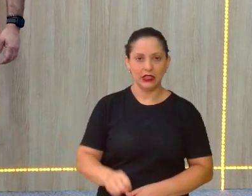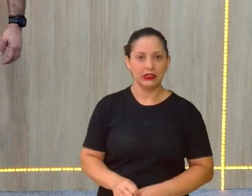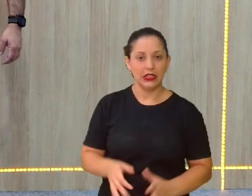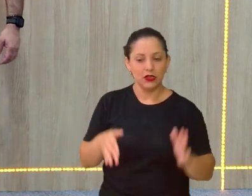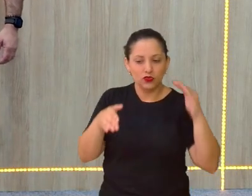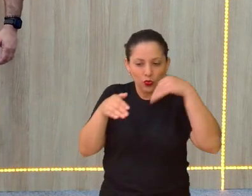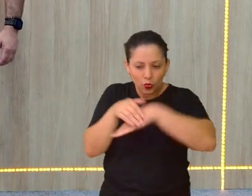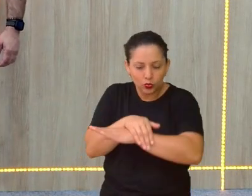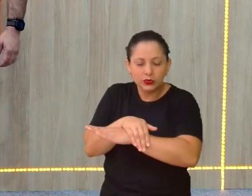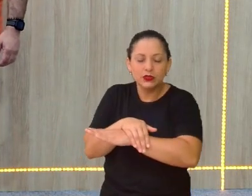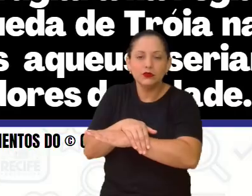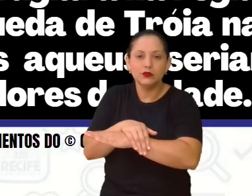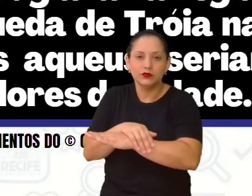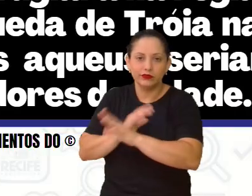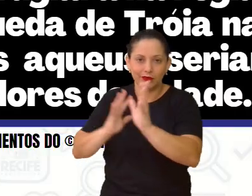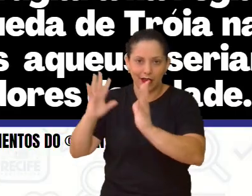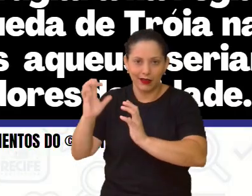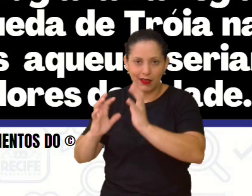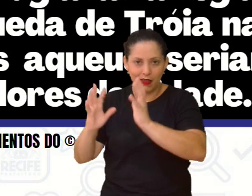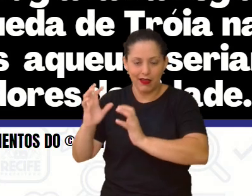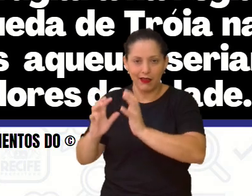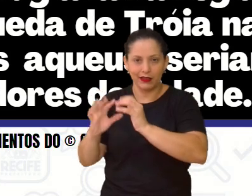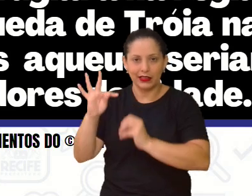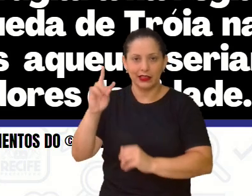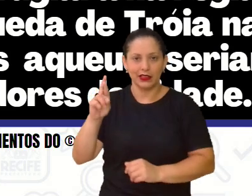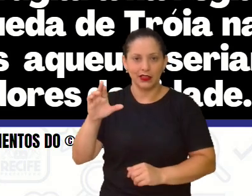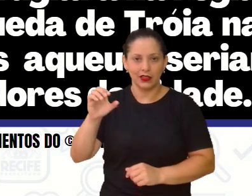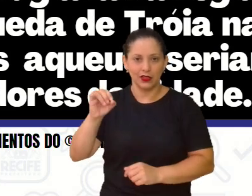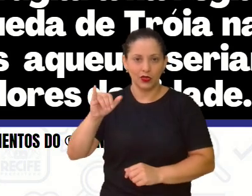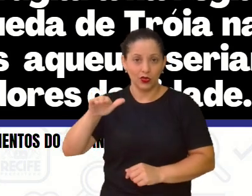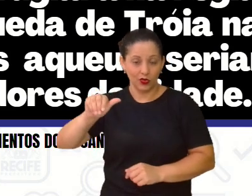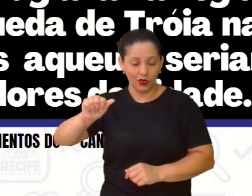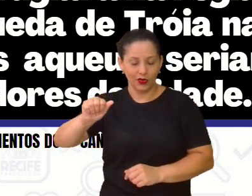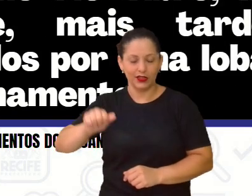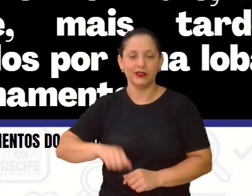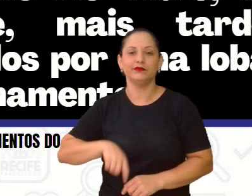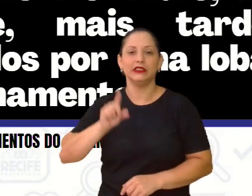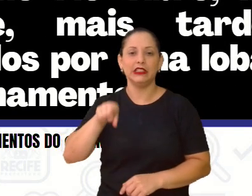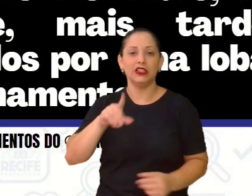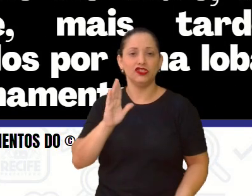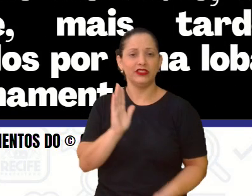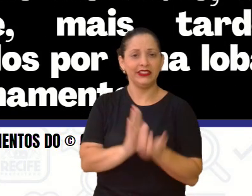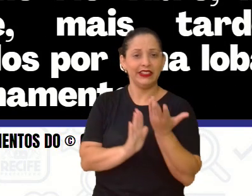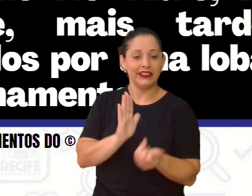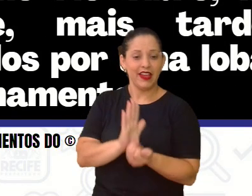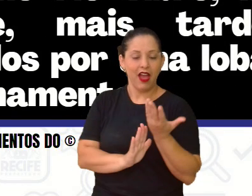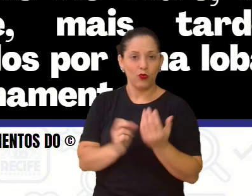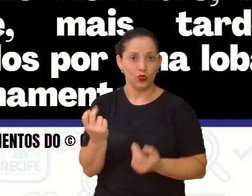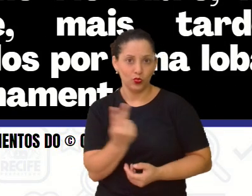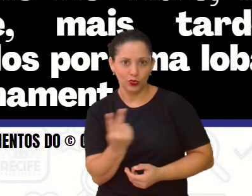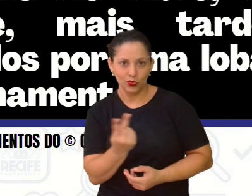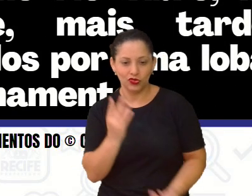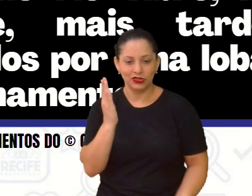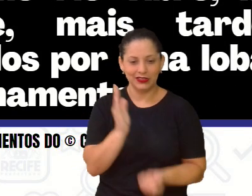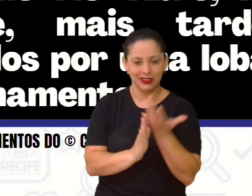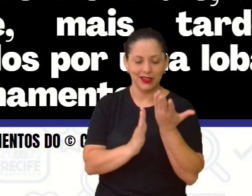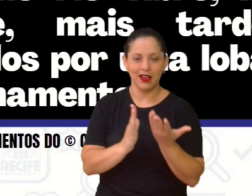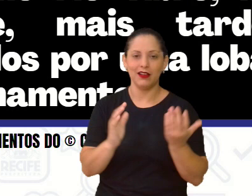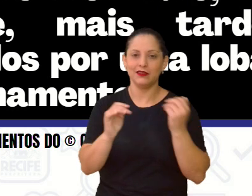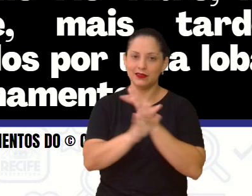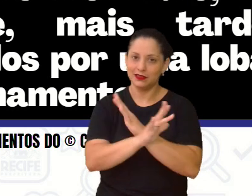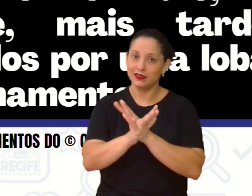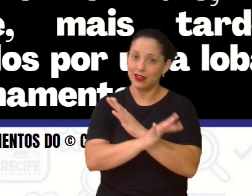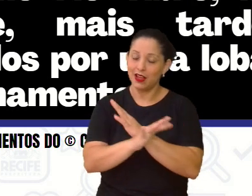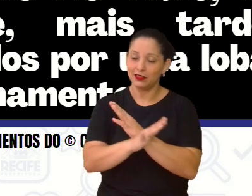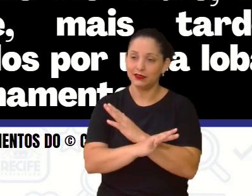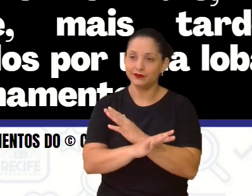região após a queda de Troia, nas mãos dos aqueus, e seriam os fundadores da cidade, né? Então, o